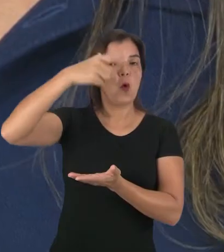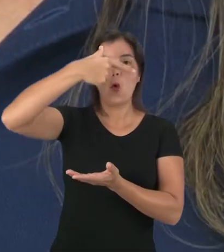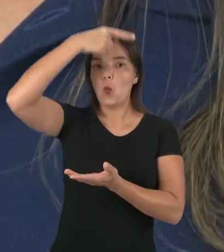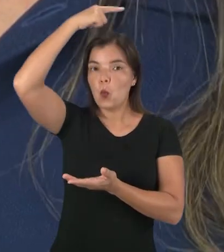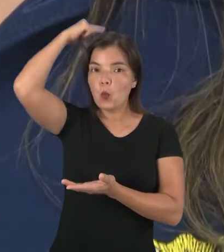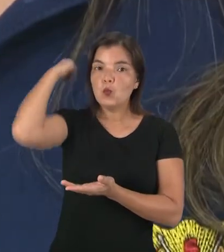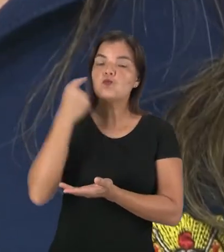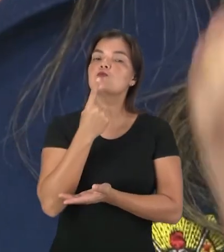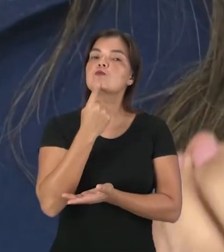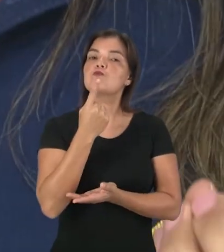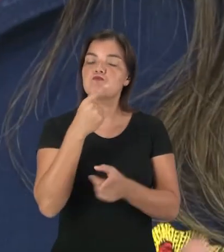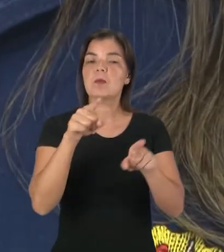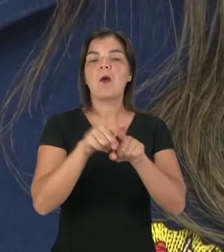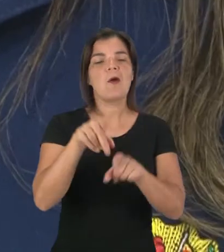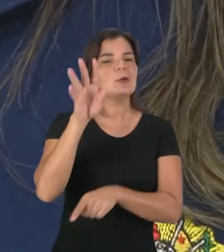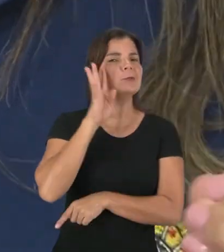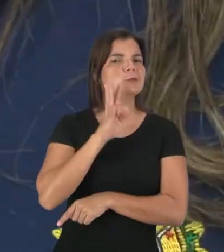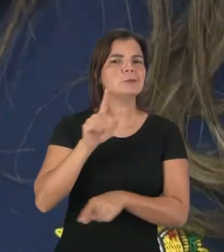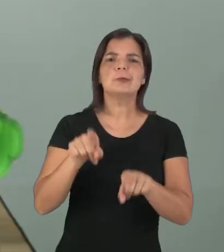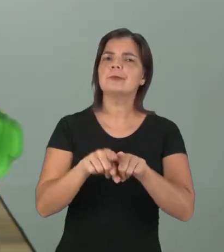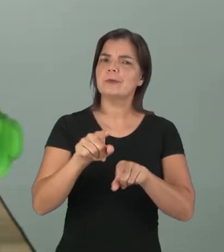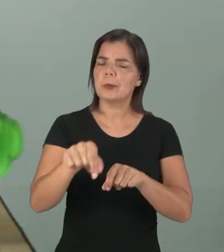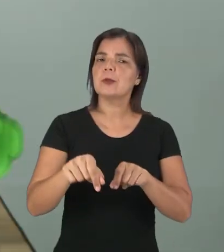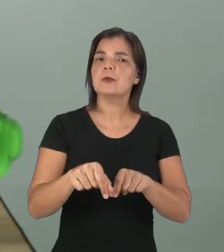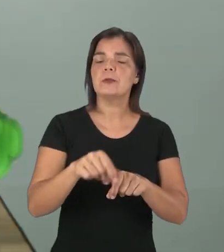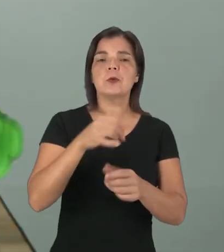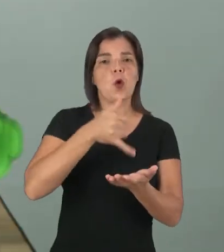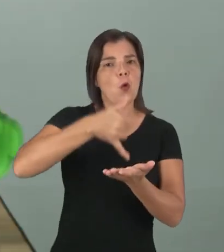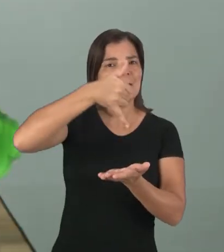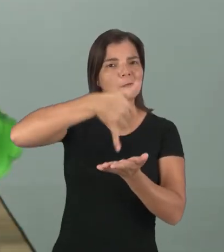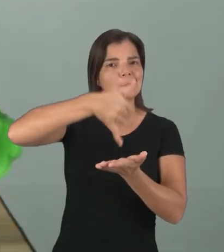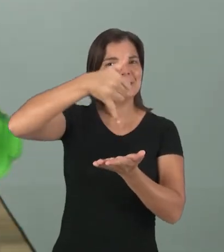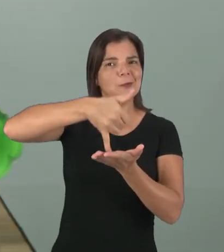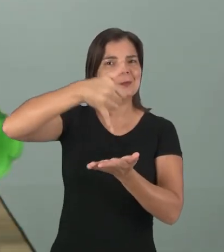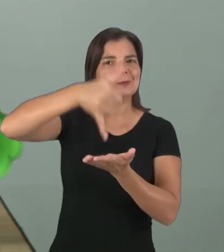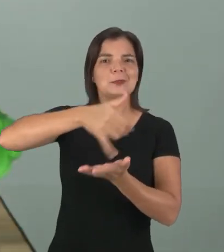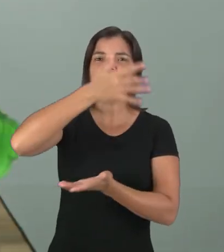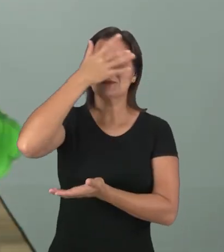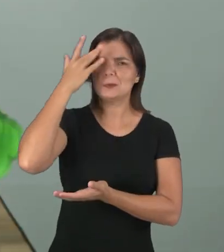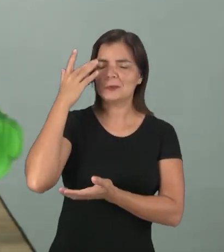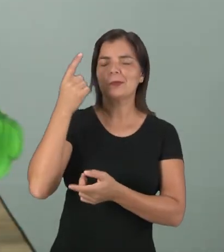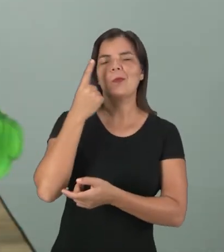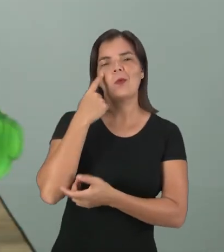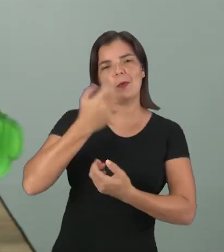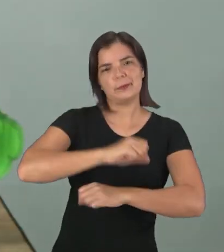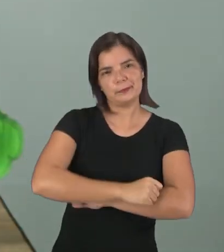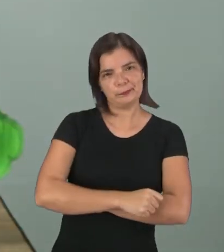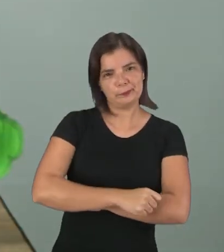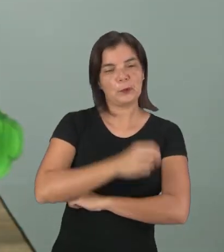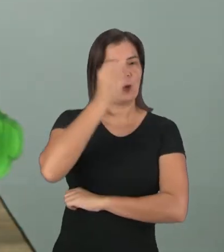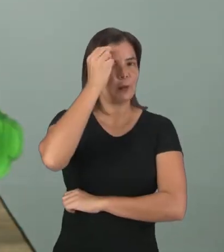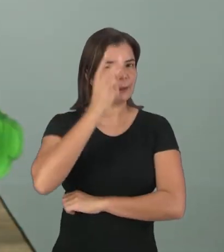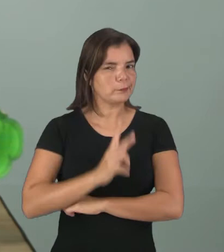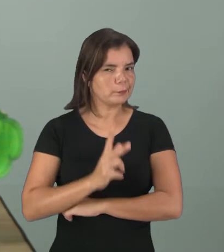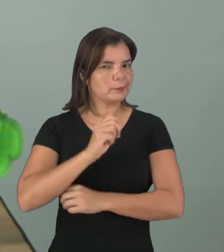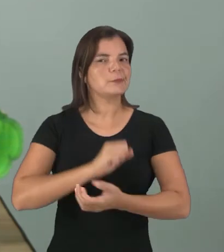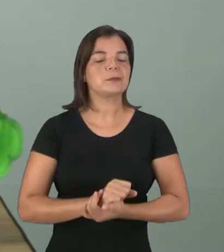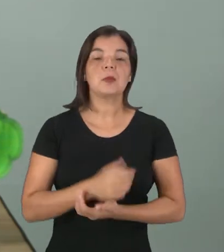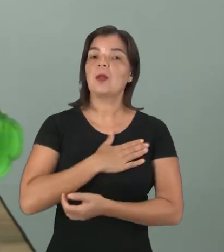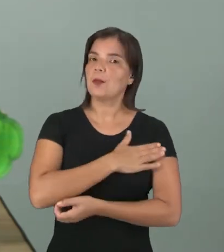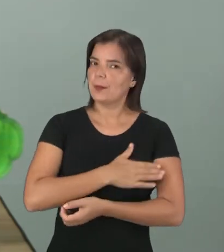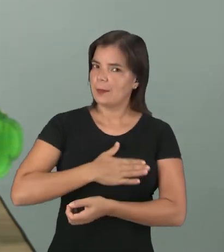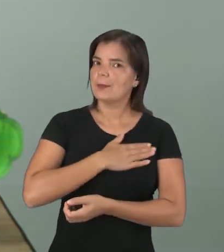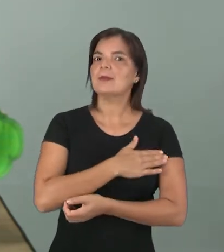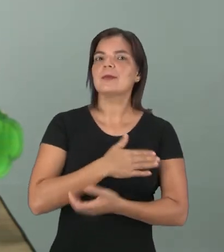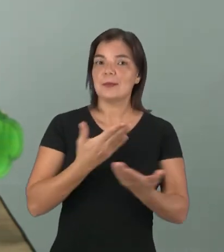usa um cachimbo. Ele é tão levado que ele vive pregando peças nas pessoas. Olha só que espertinho, hein? Ele